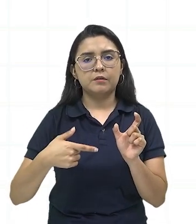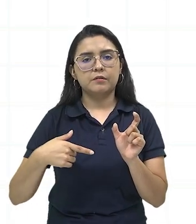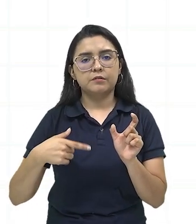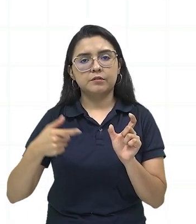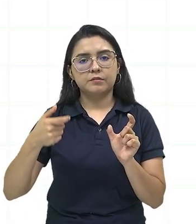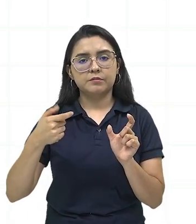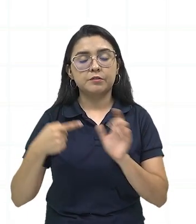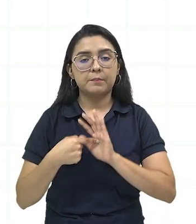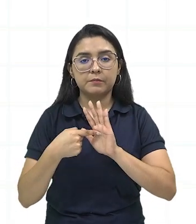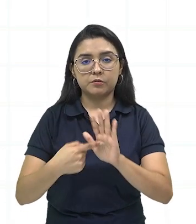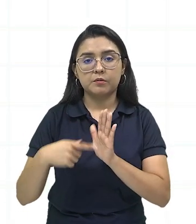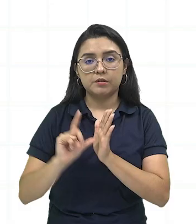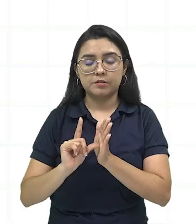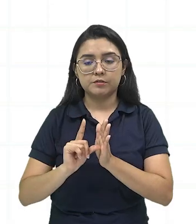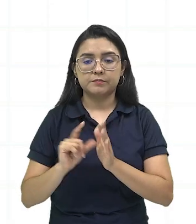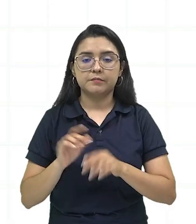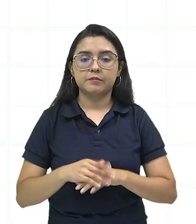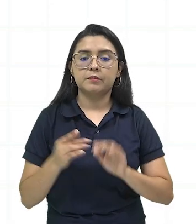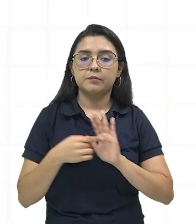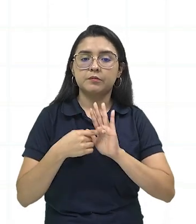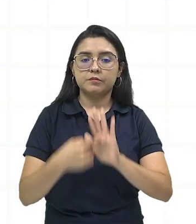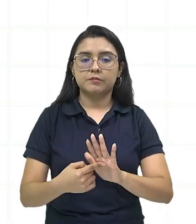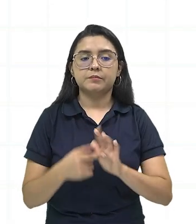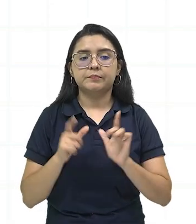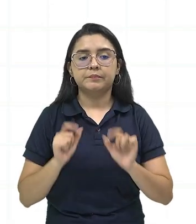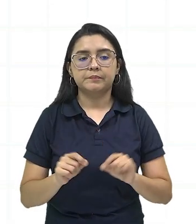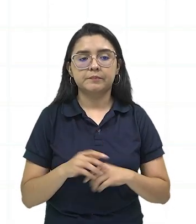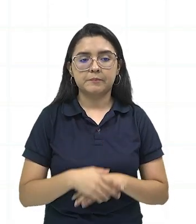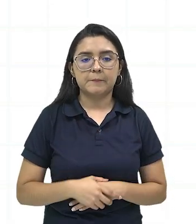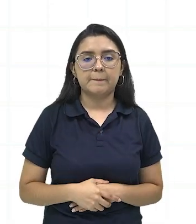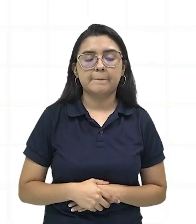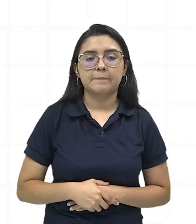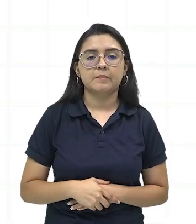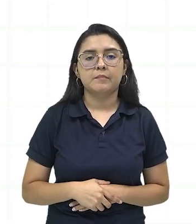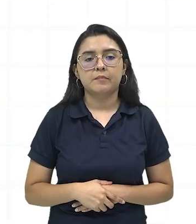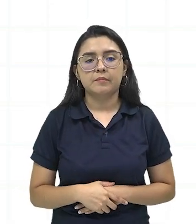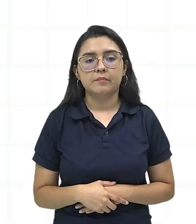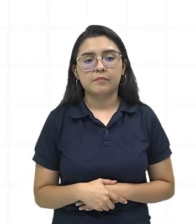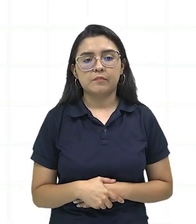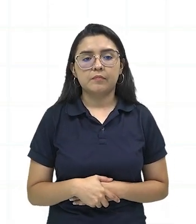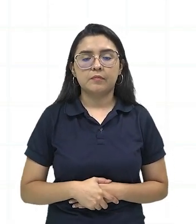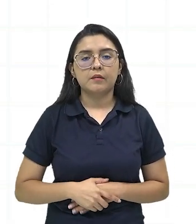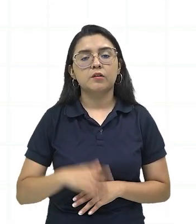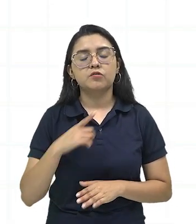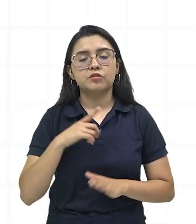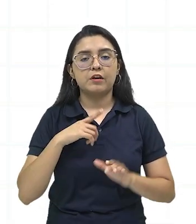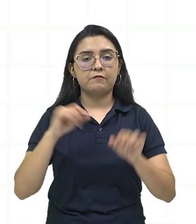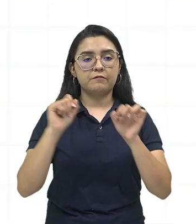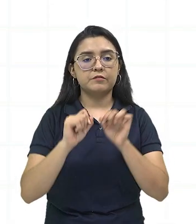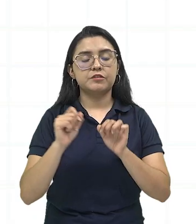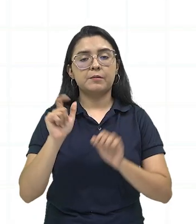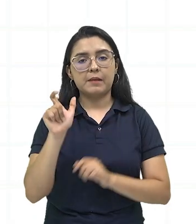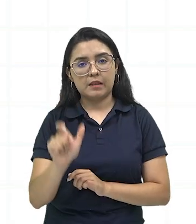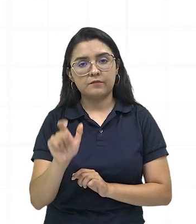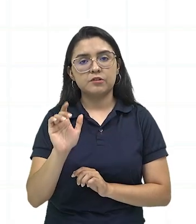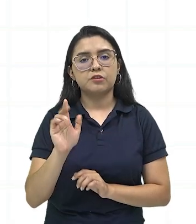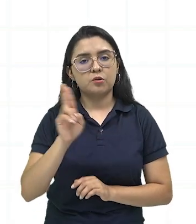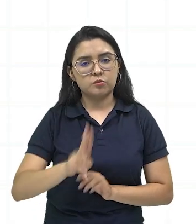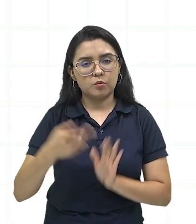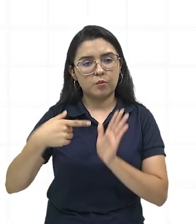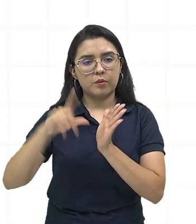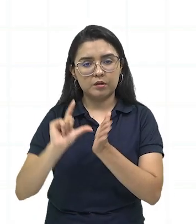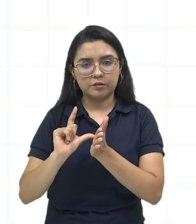Eu estou enfatizando aqui, tá bom? Porque retomar já diz que eu vou ter que retomar, eu já fiz, eu já ouvi, eu